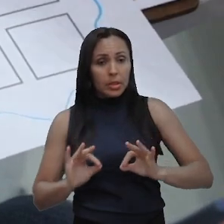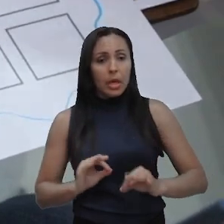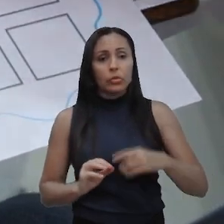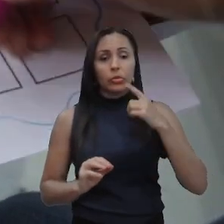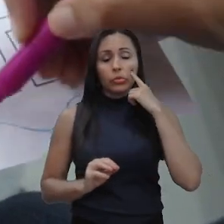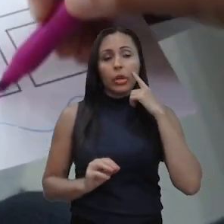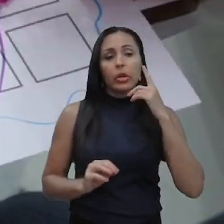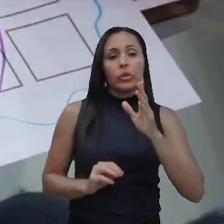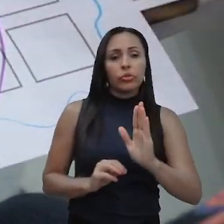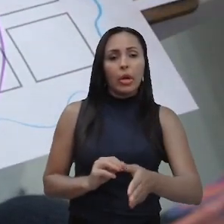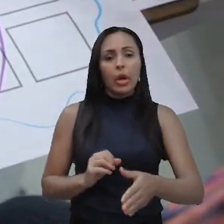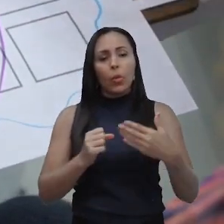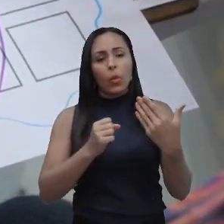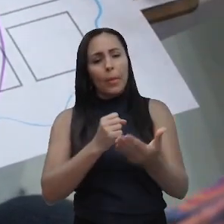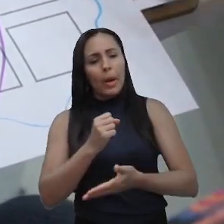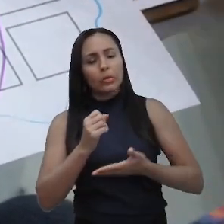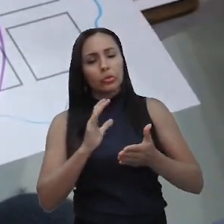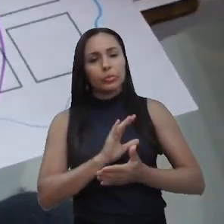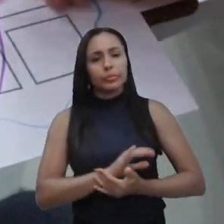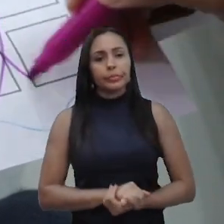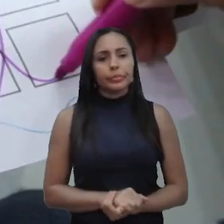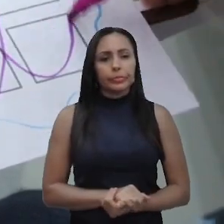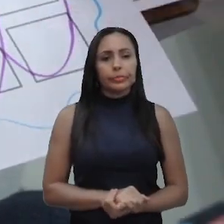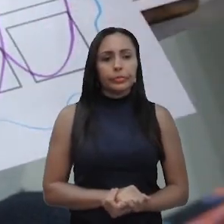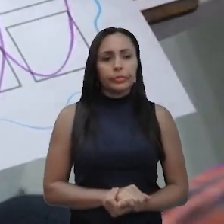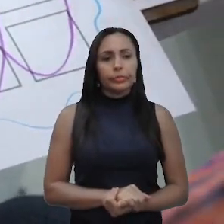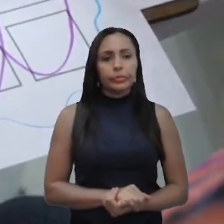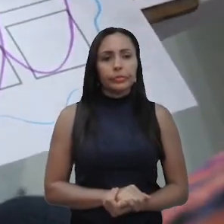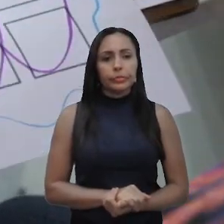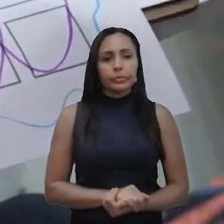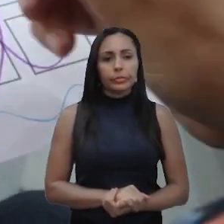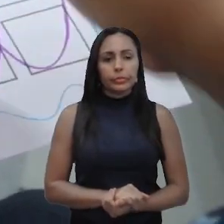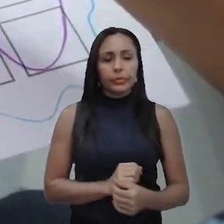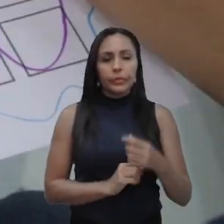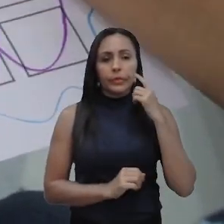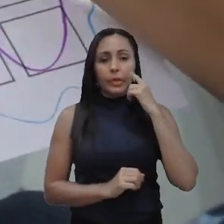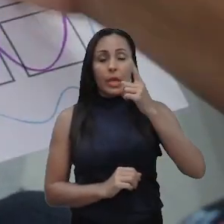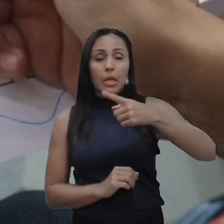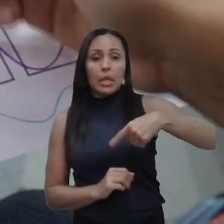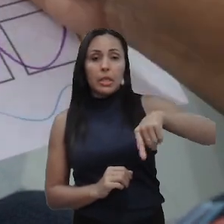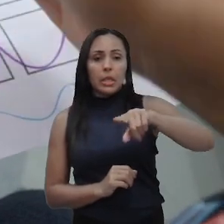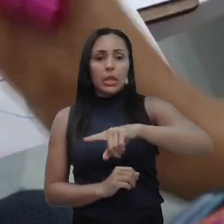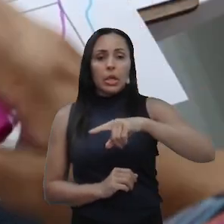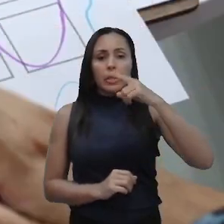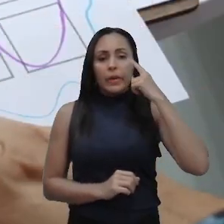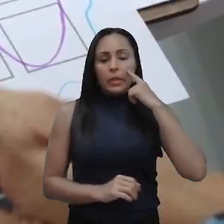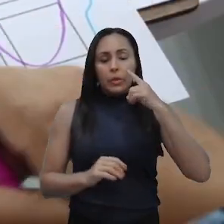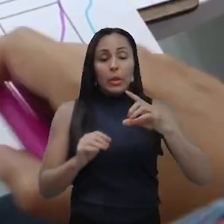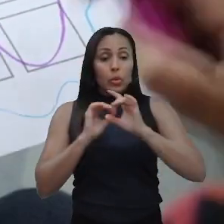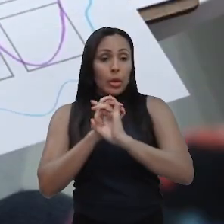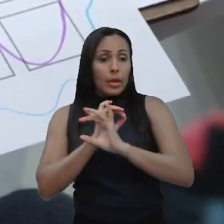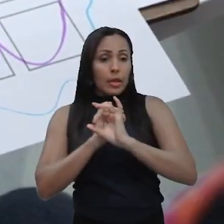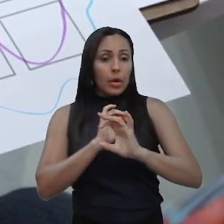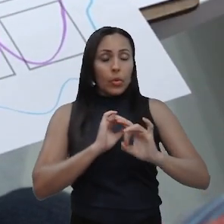um abaixo do outro. Então, aqui, se a gente tomar um módulo por cada um, a gente